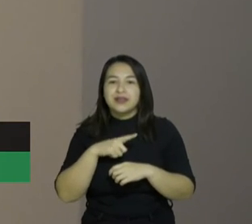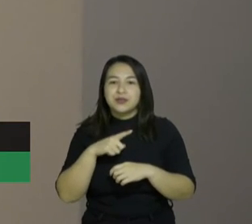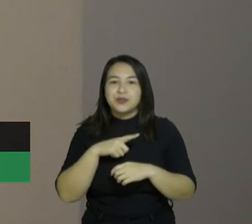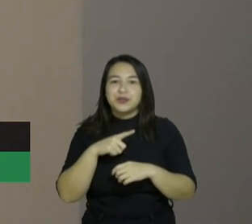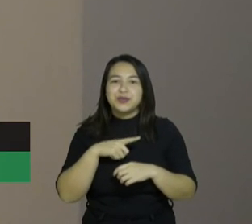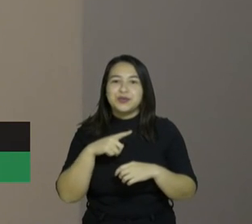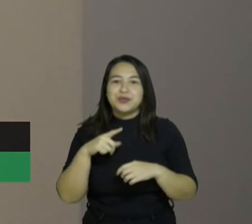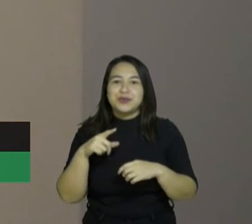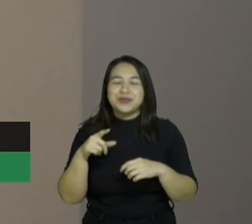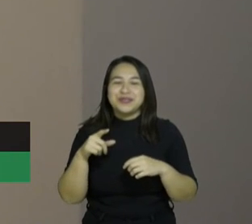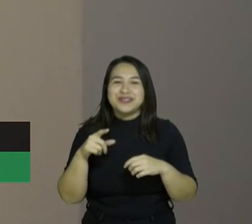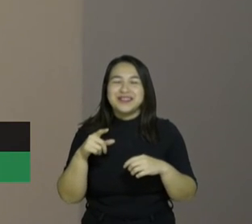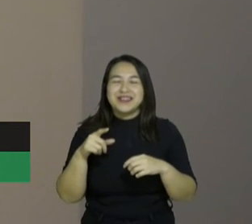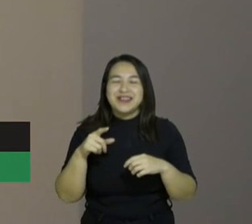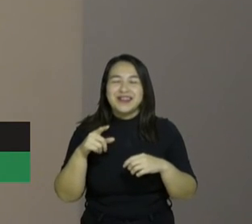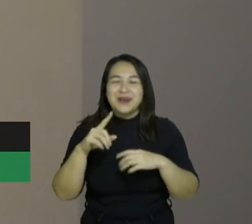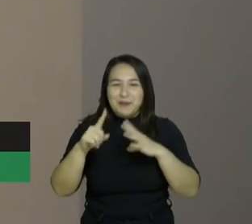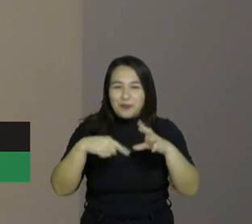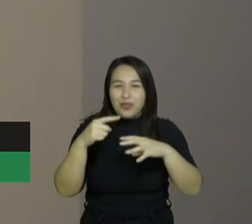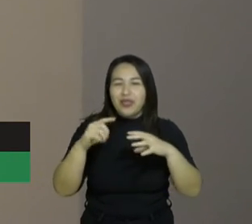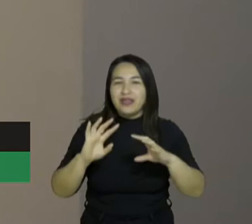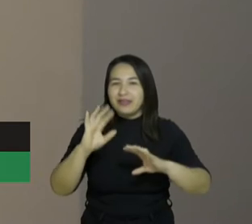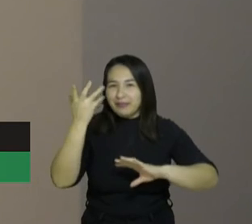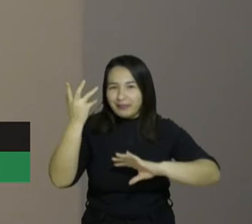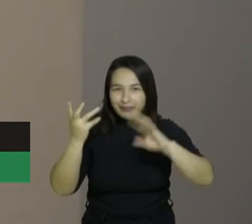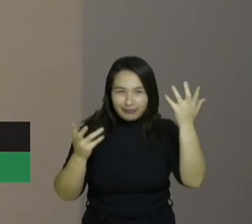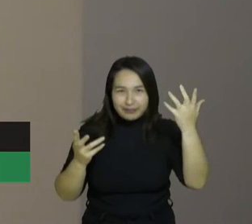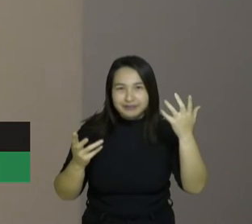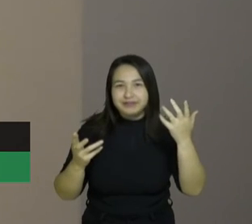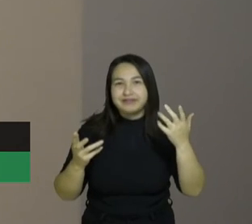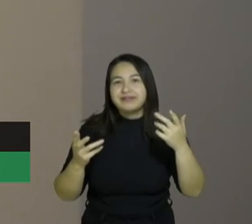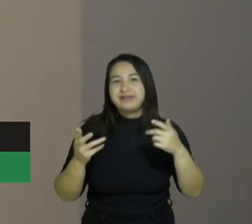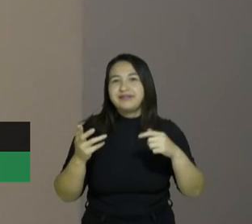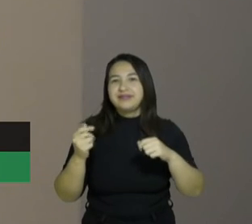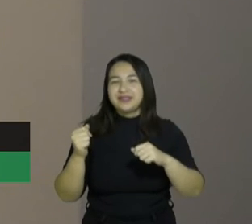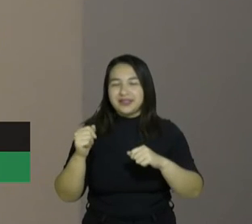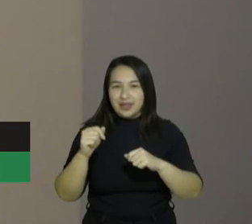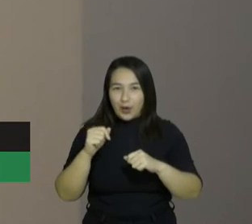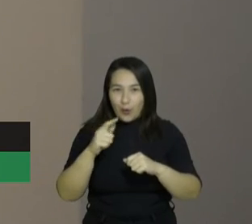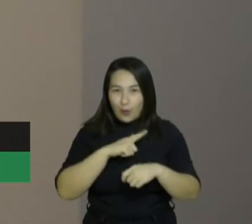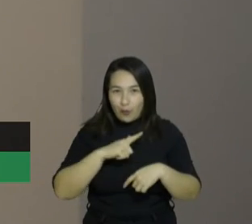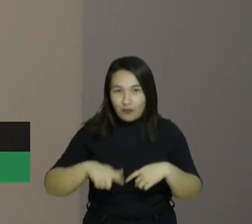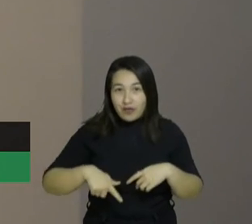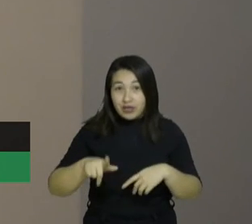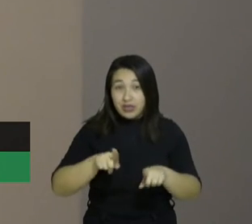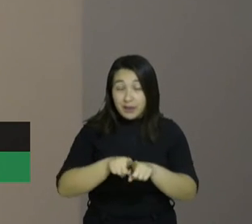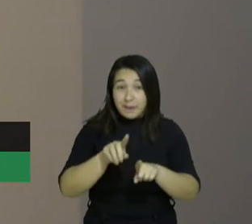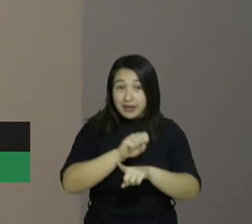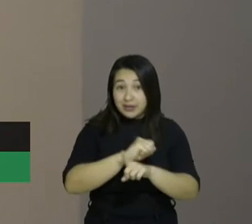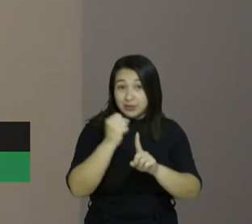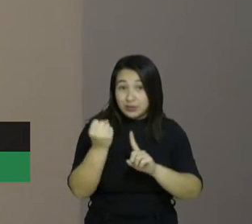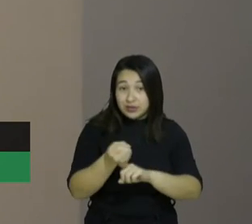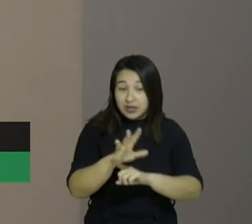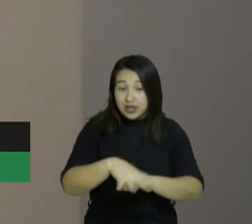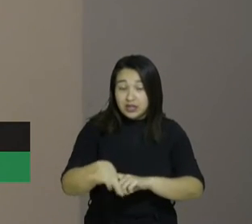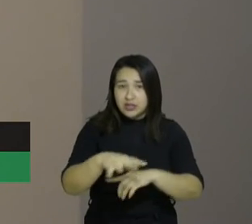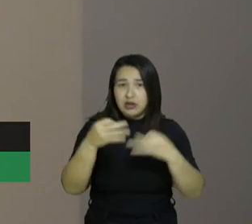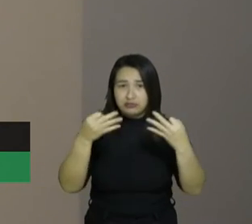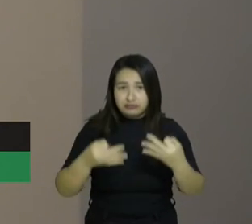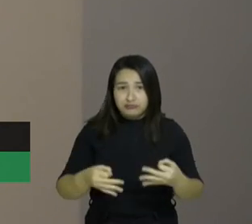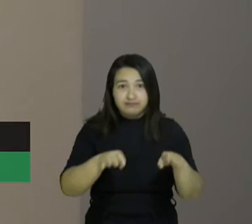mudanças proteger a biodiversidade e promover uma sociedade mais igualitária e mais